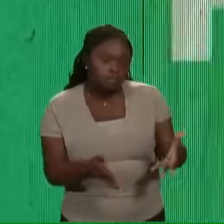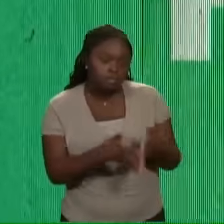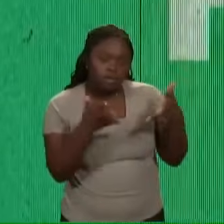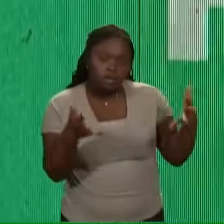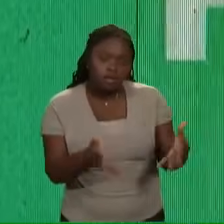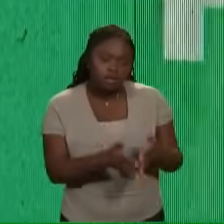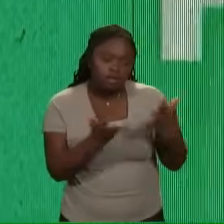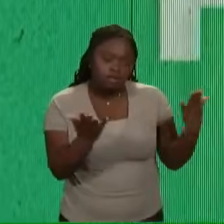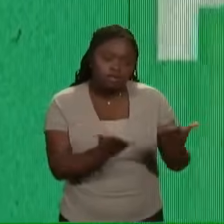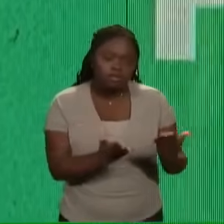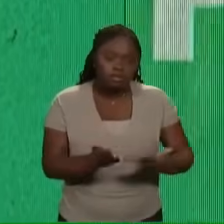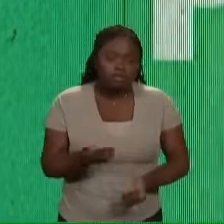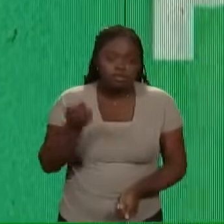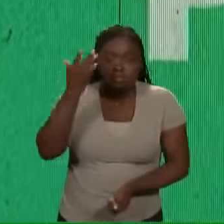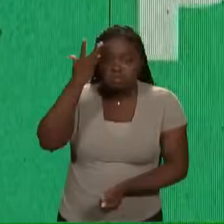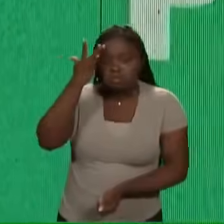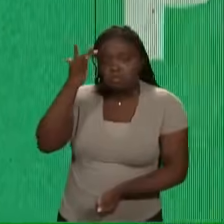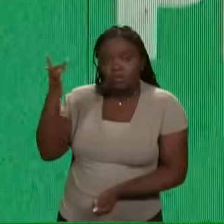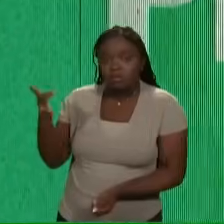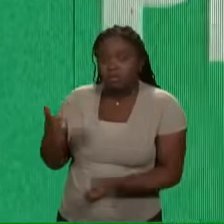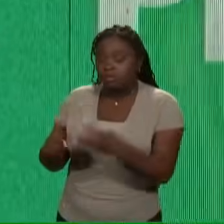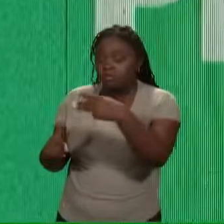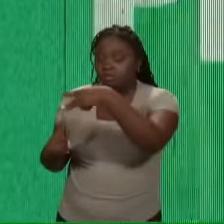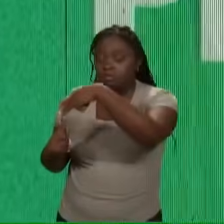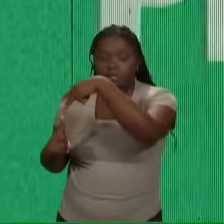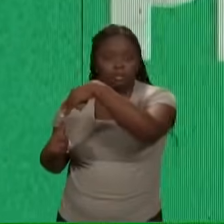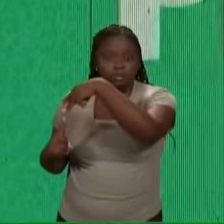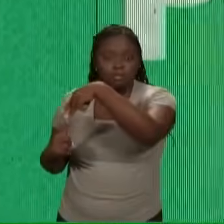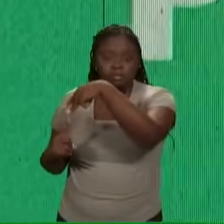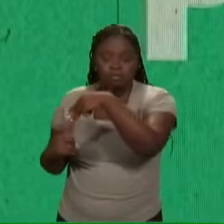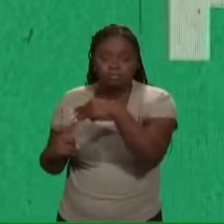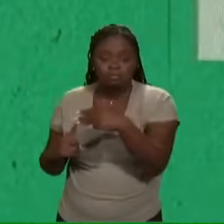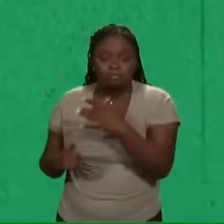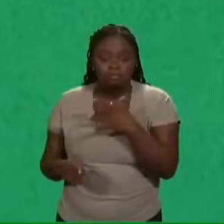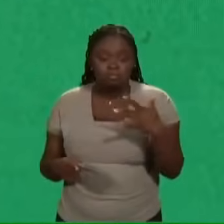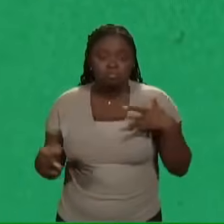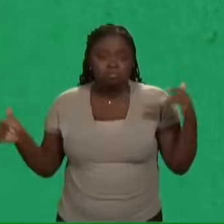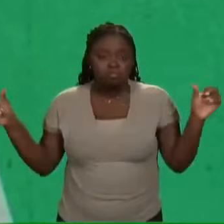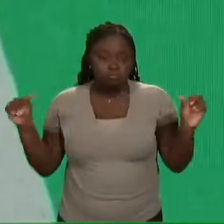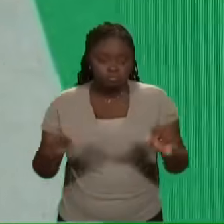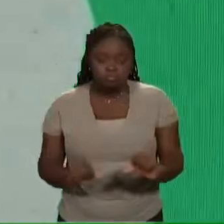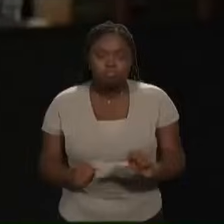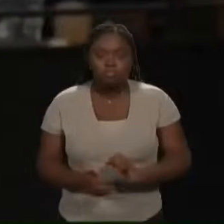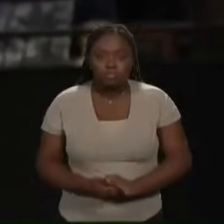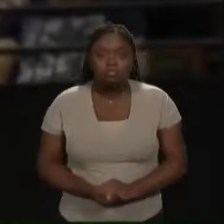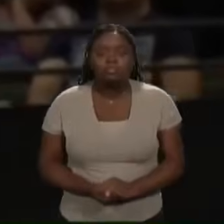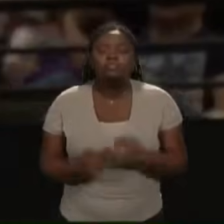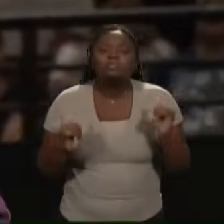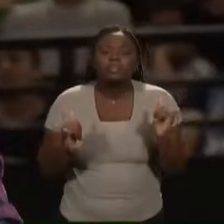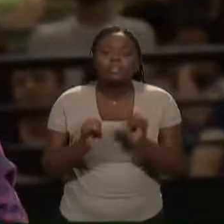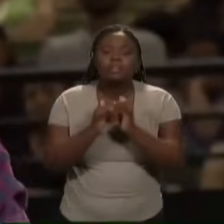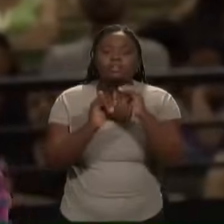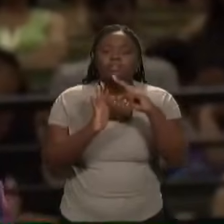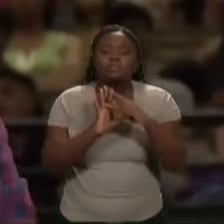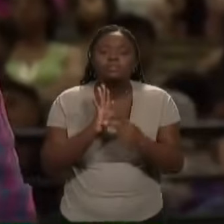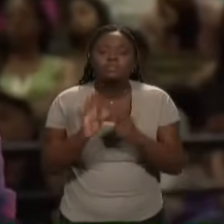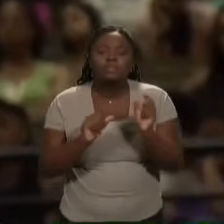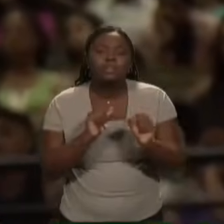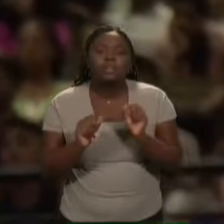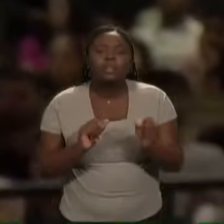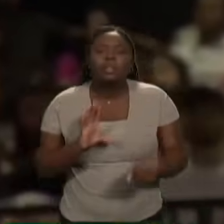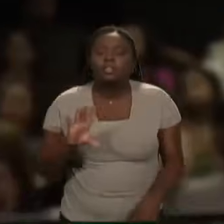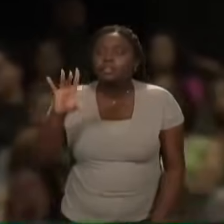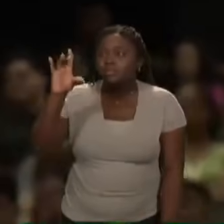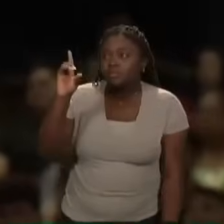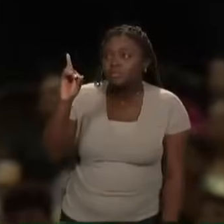comer McDonald's o resto da semana. Você vai ferrar a sua saúde. Sabe como é que é perdão? Deus, eu perdoo essa pessoa hoje.